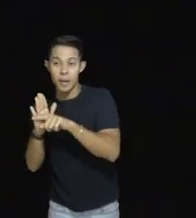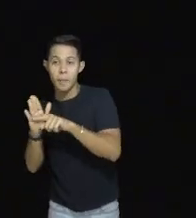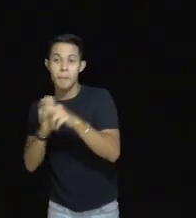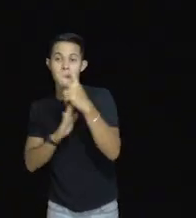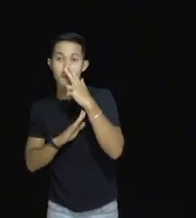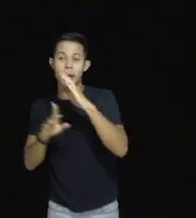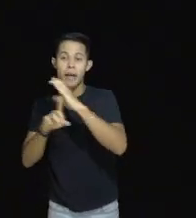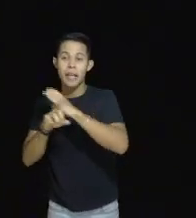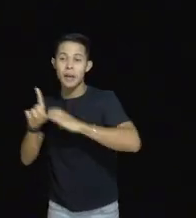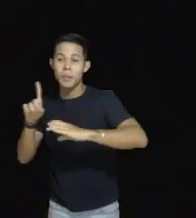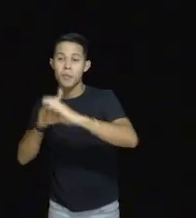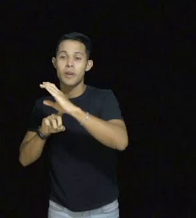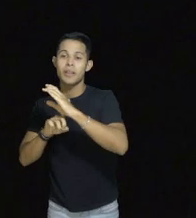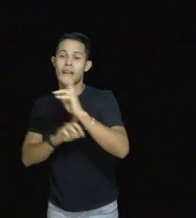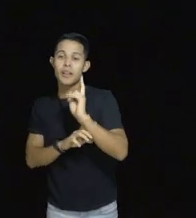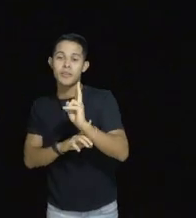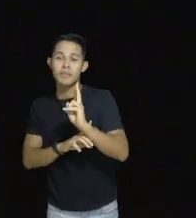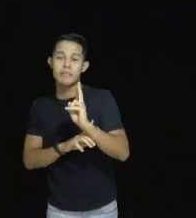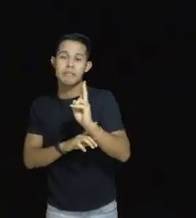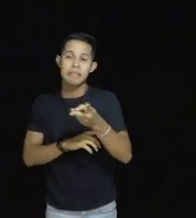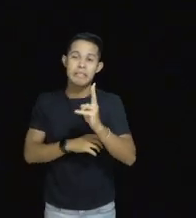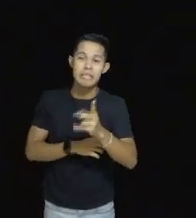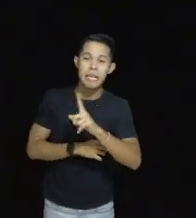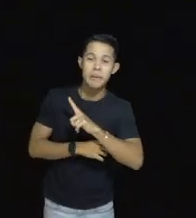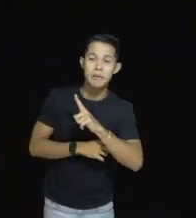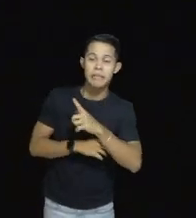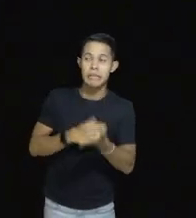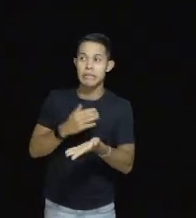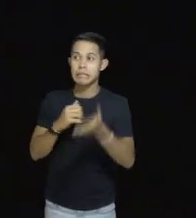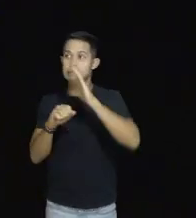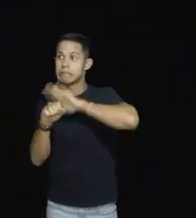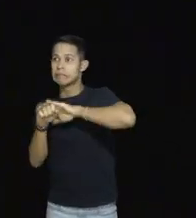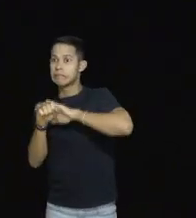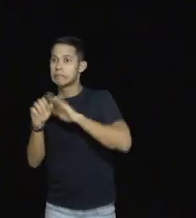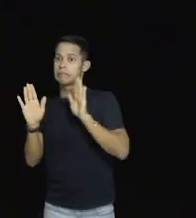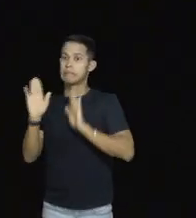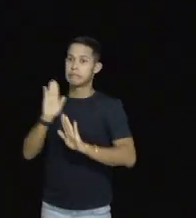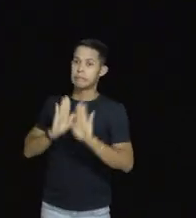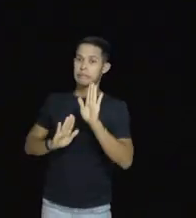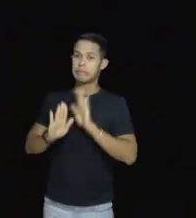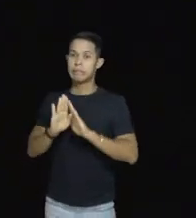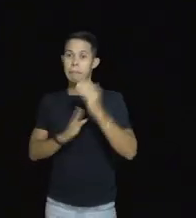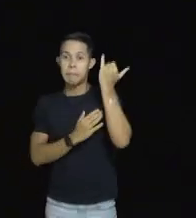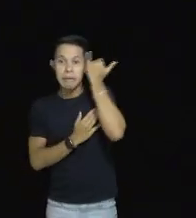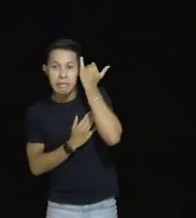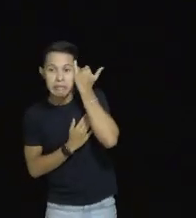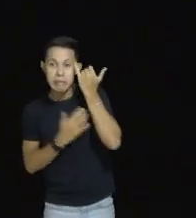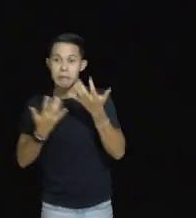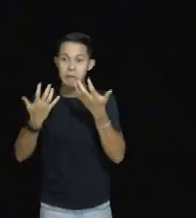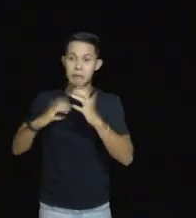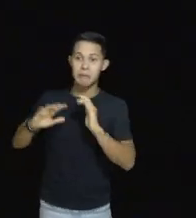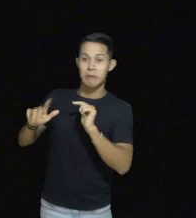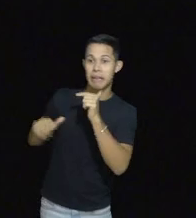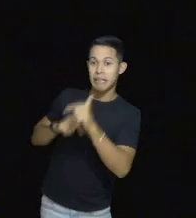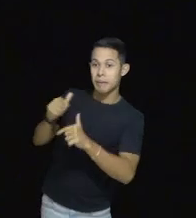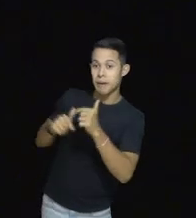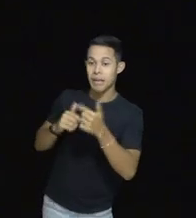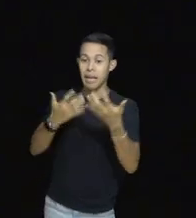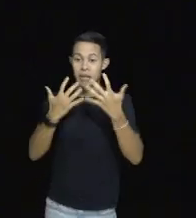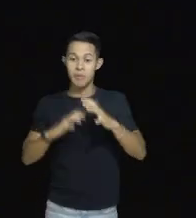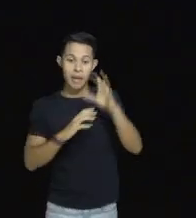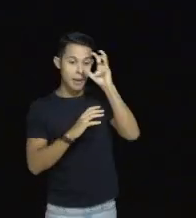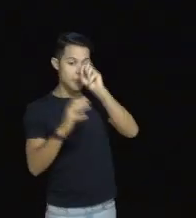tem sempre, as pessoas têm sempre um quê atrás, né? É de vagabundo, é de preguiçoso, é porque não quer trabalhar, é porque não quis aprender, é porque não